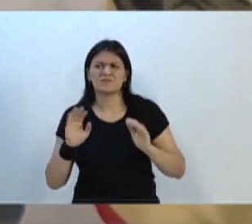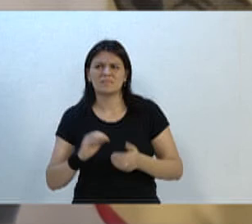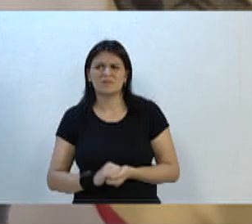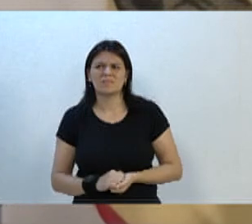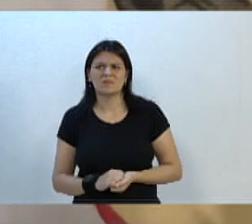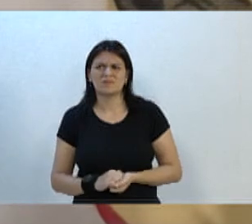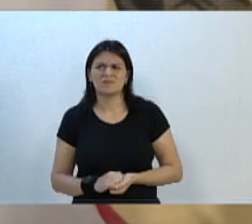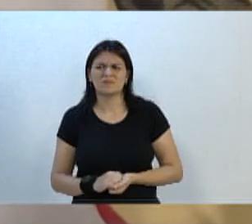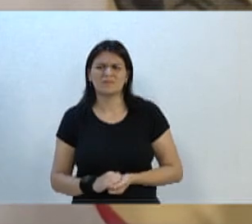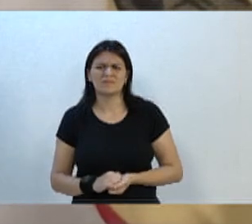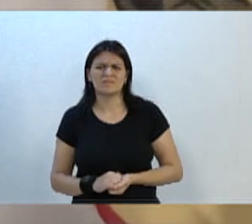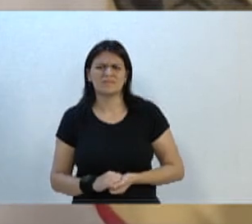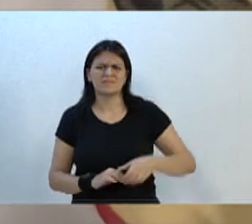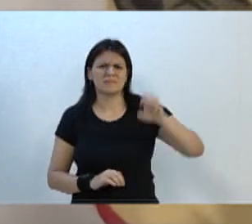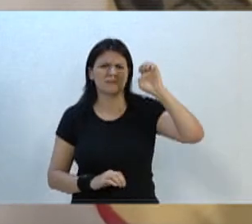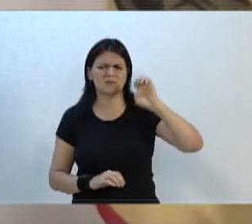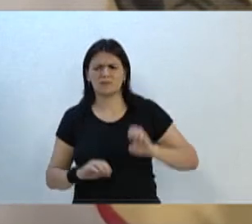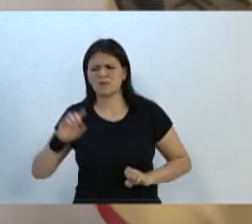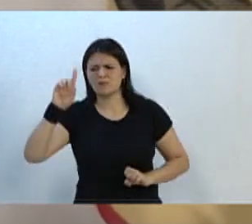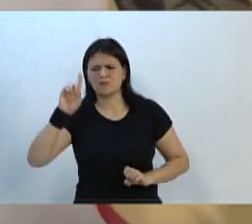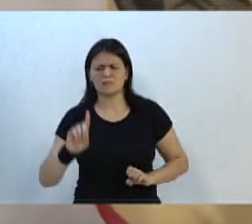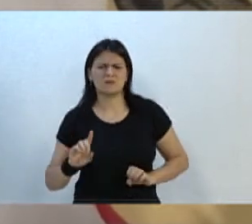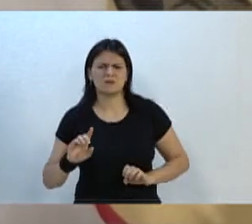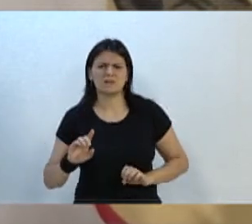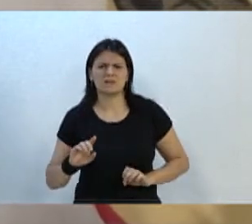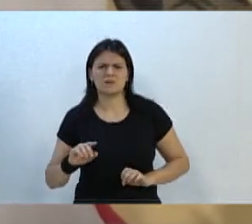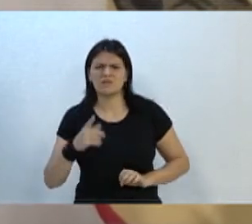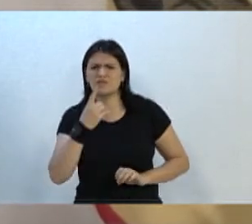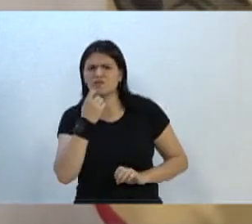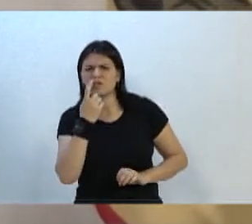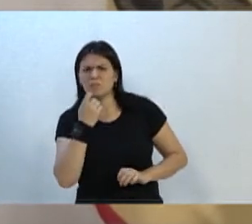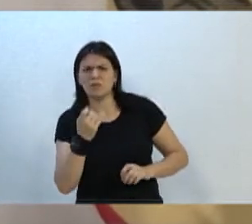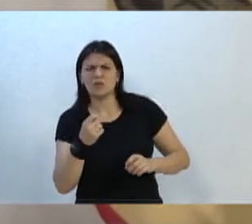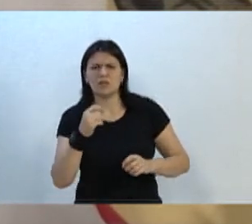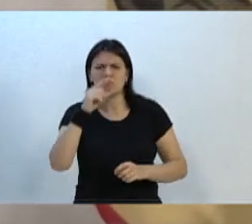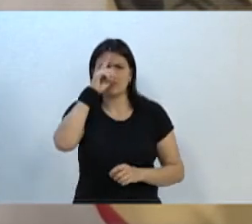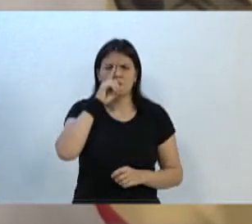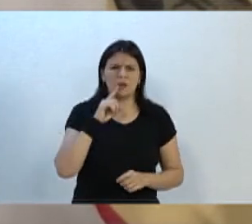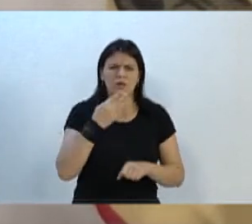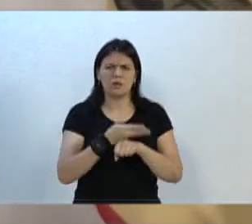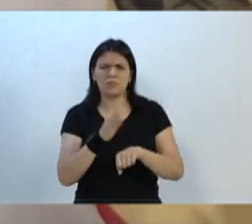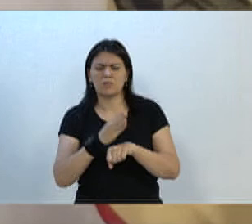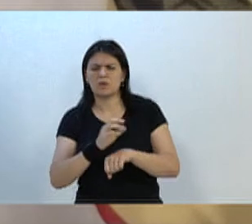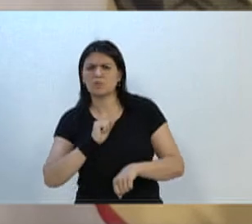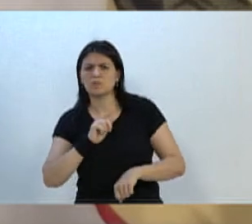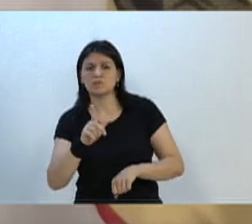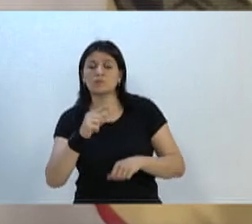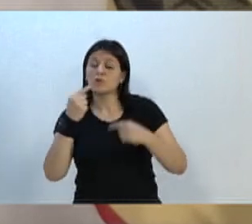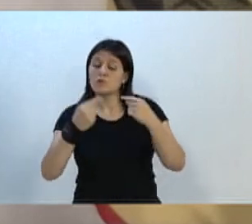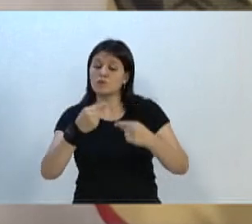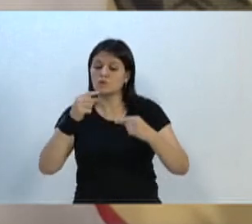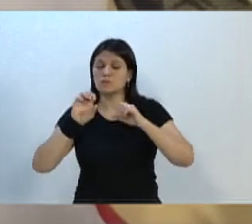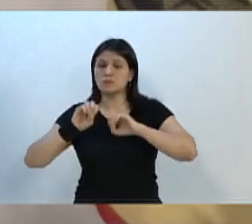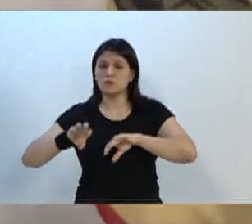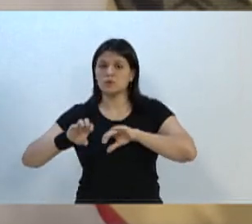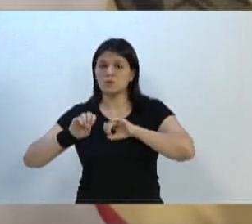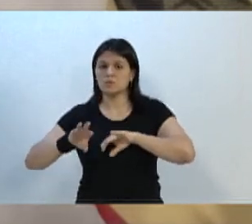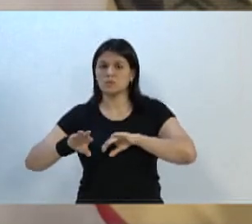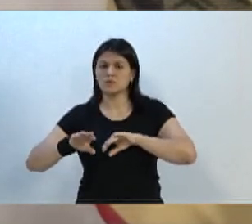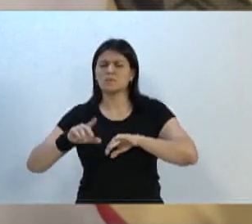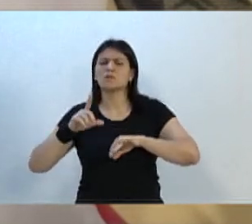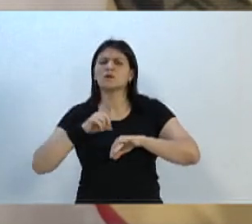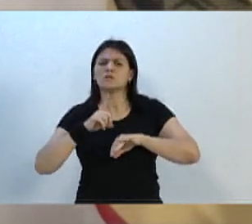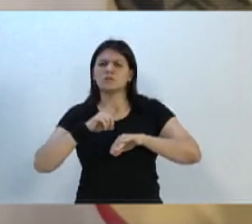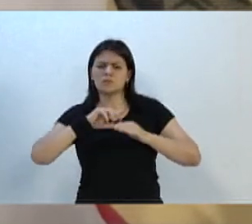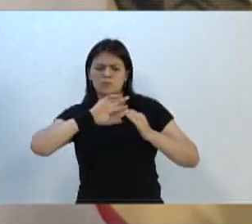esquerda direita eu não vou discutir aqui vermelho amarelo branco azul eu vou discutir aqui a educação e aí nós temos pontos